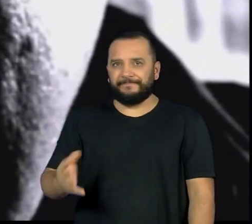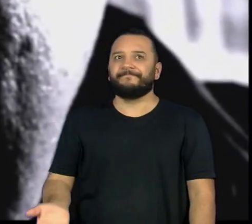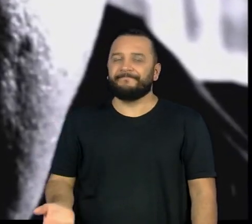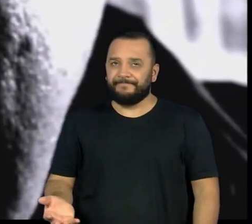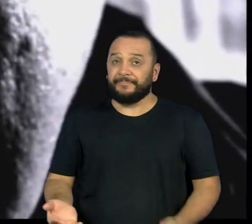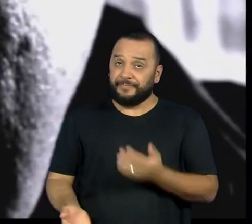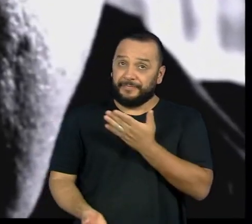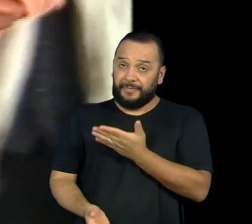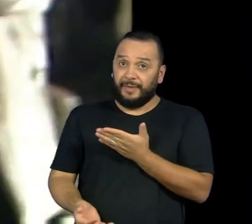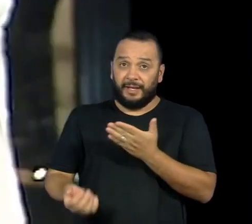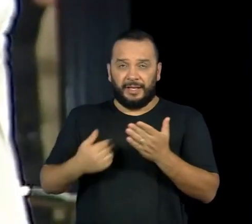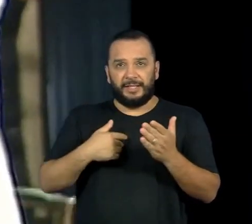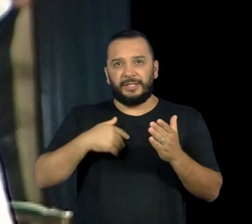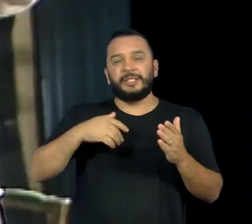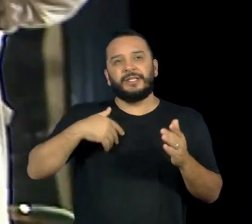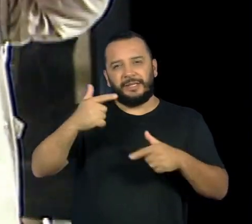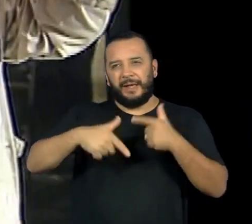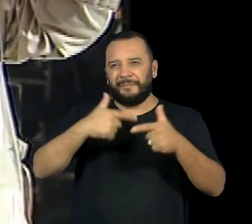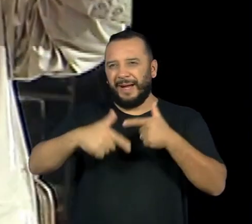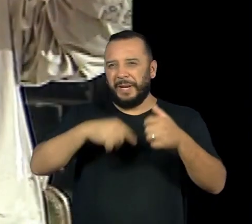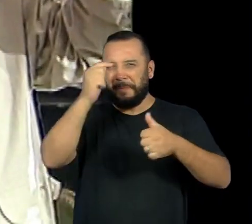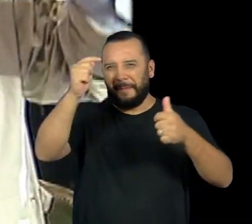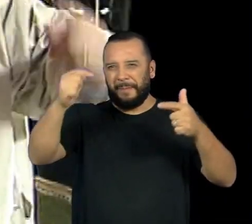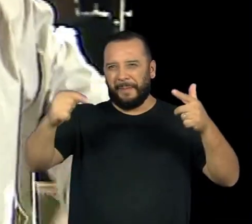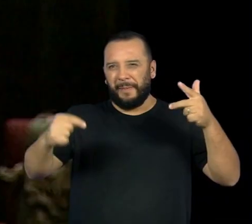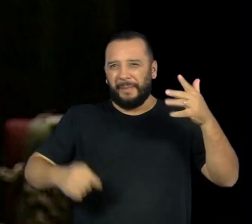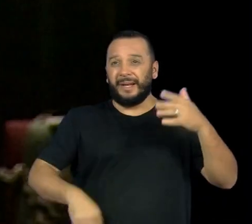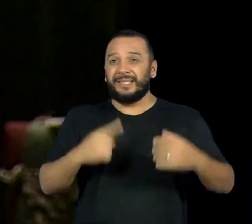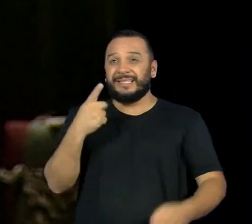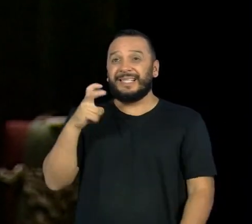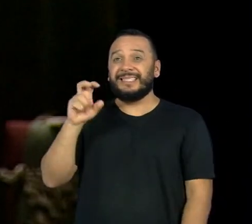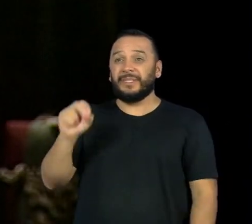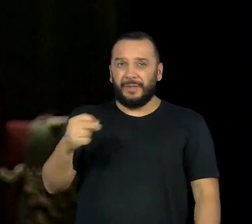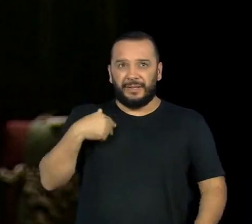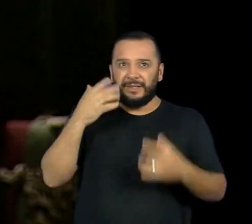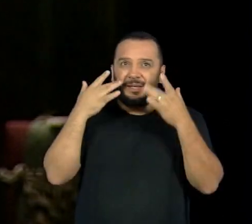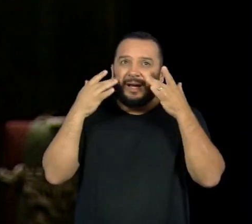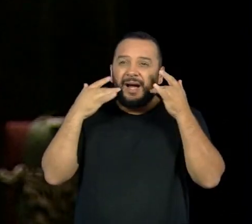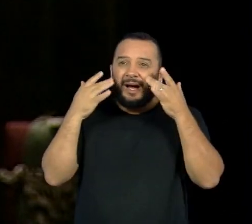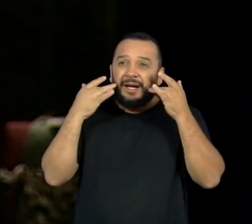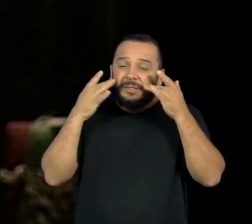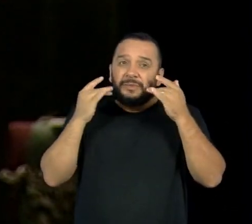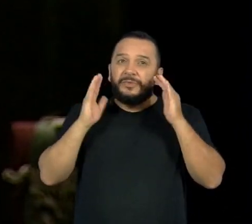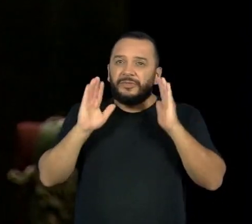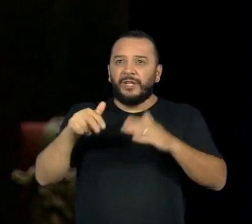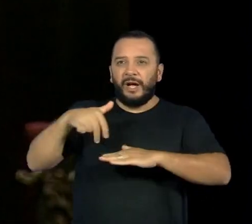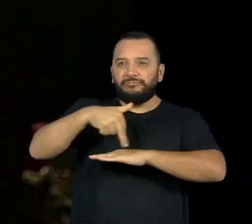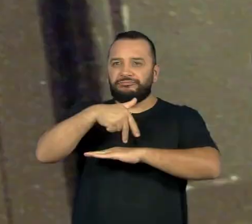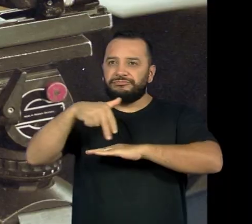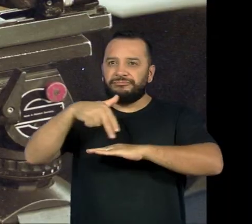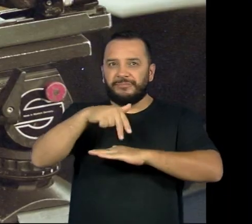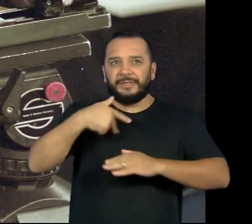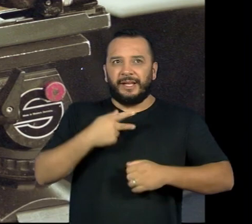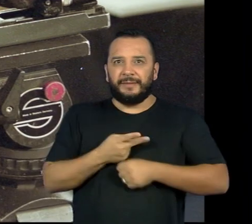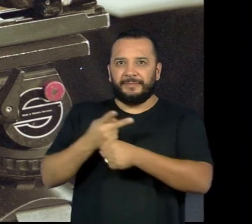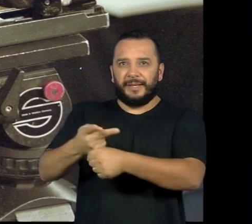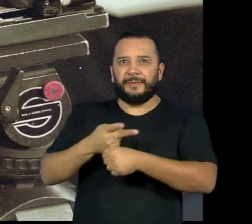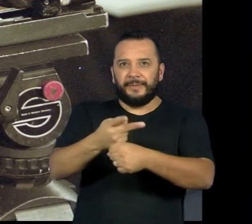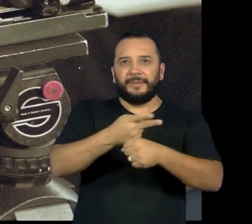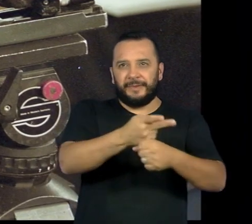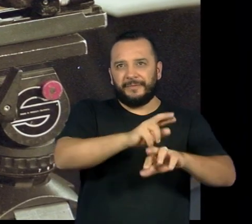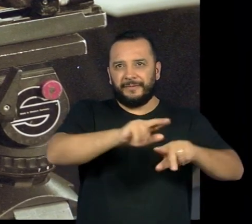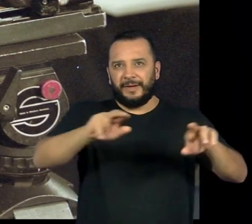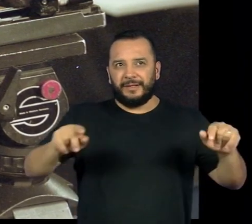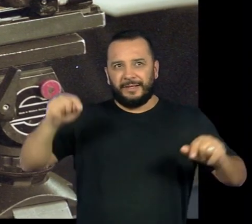Seu currículo conta com aproximadamente 150 espetáculos encenados e dezenas de prêmios conquistados.